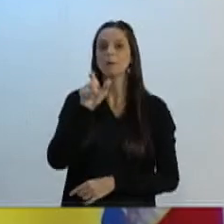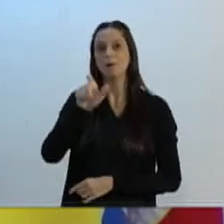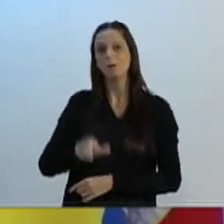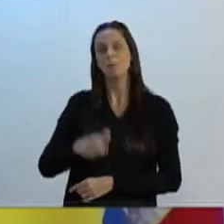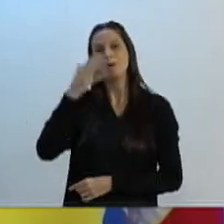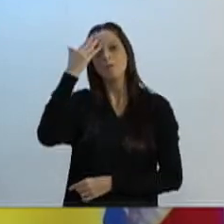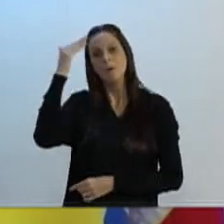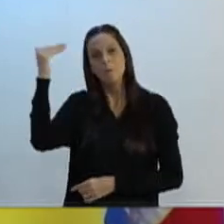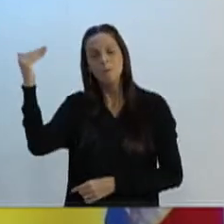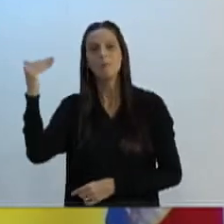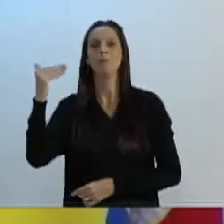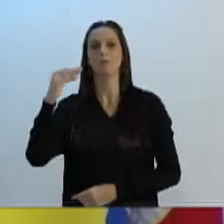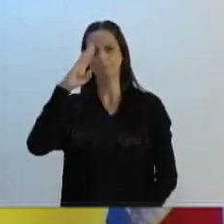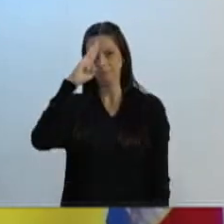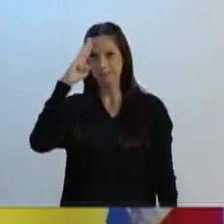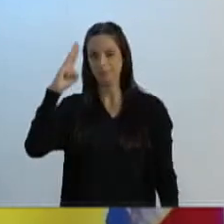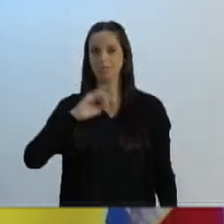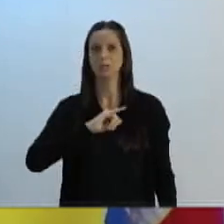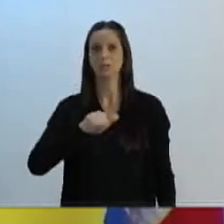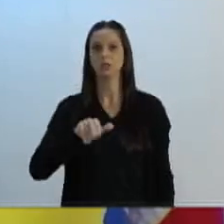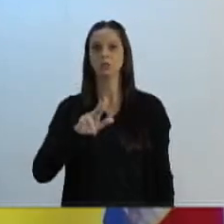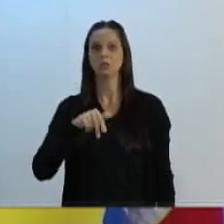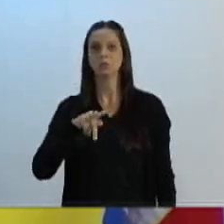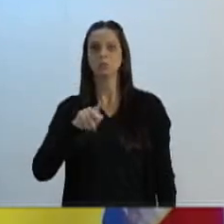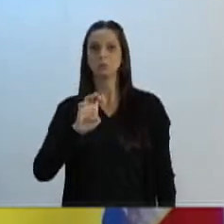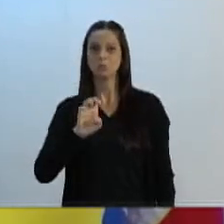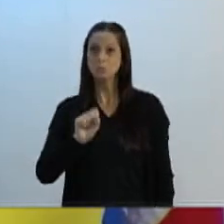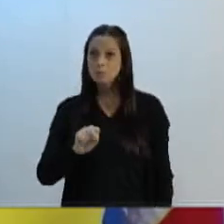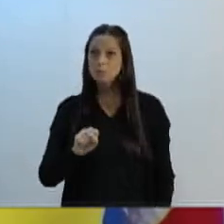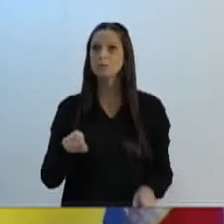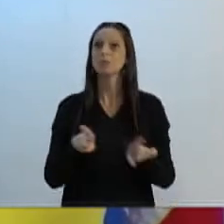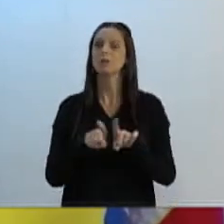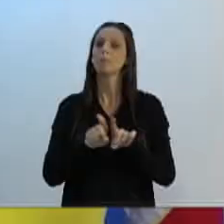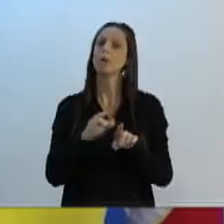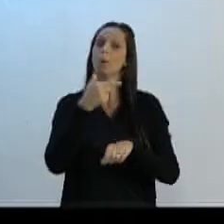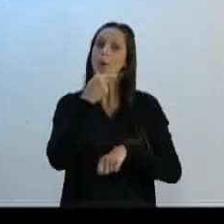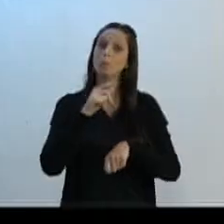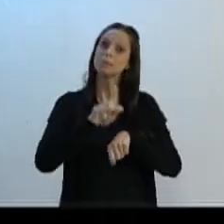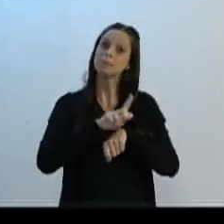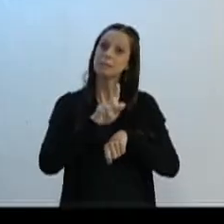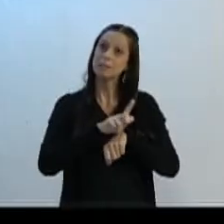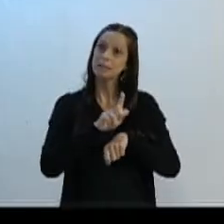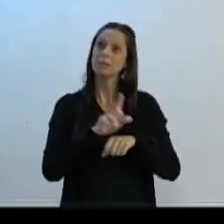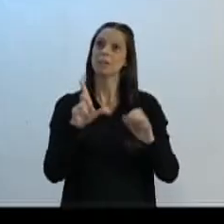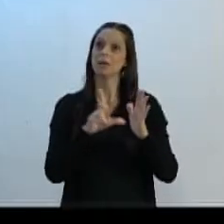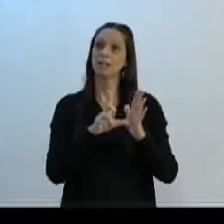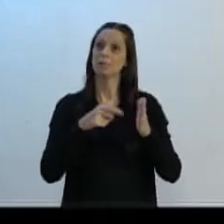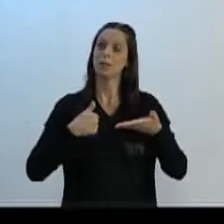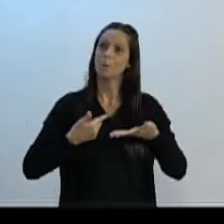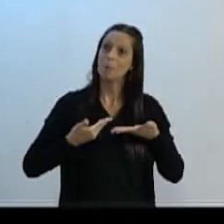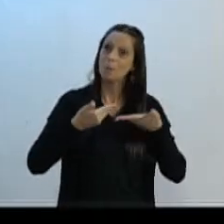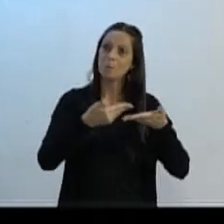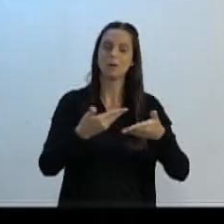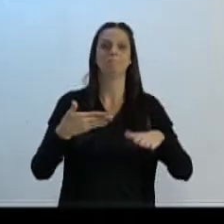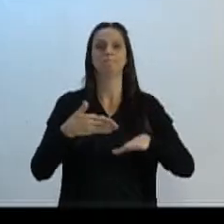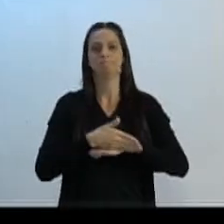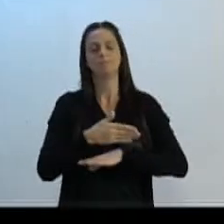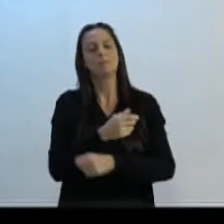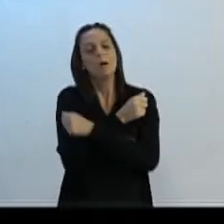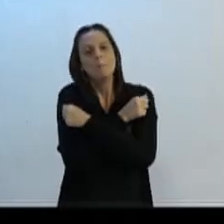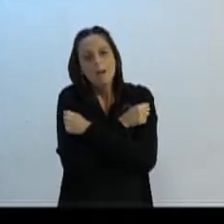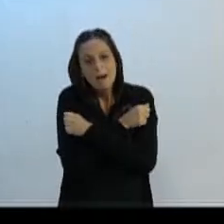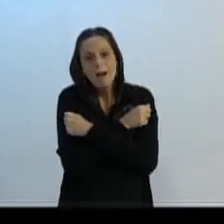sargento hilux né o ricardo que é o gerente da loja me convidou para participar quero mandar um abraço para ele por ivan